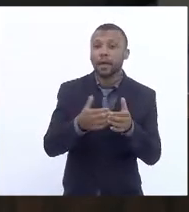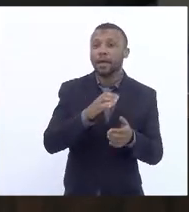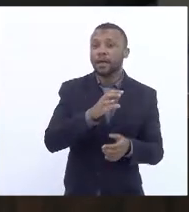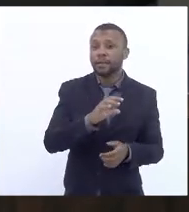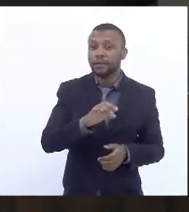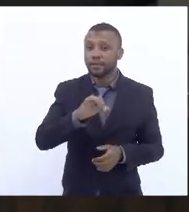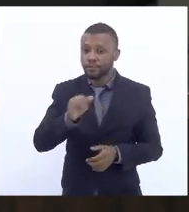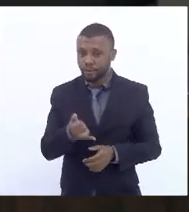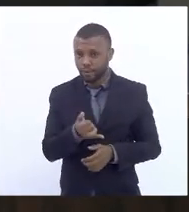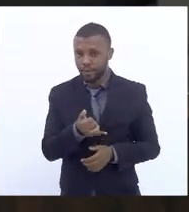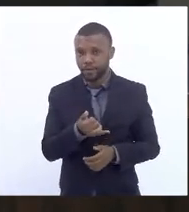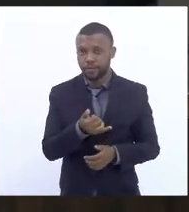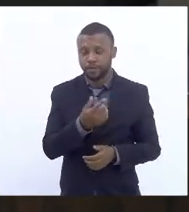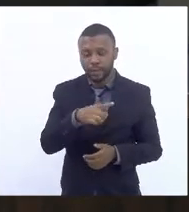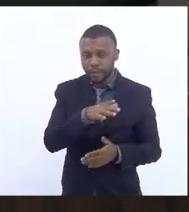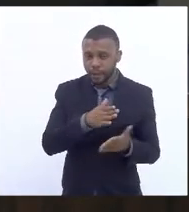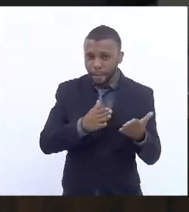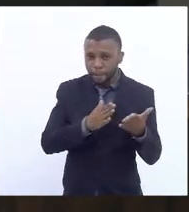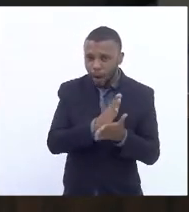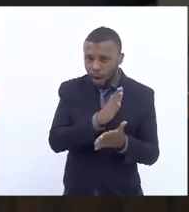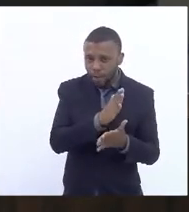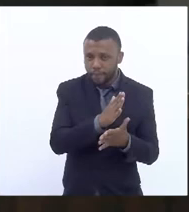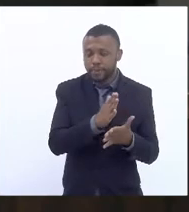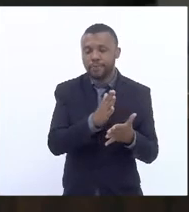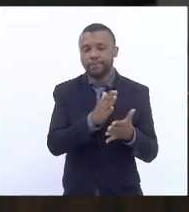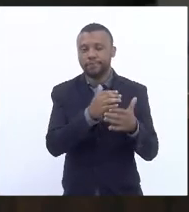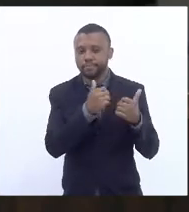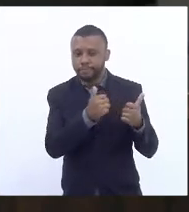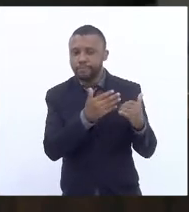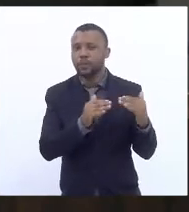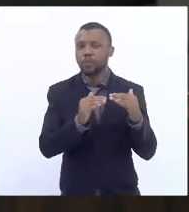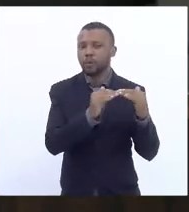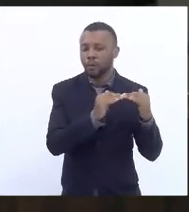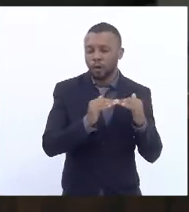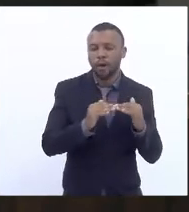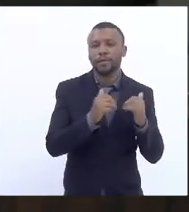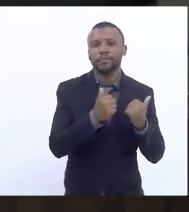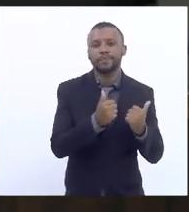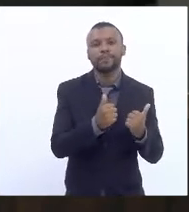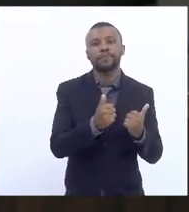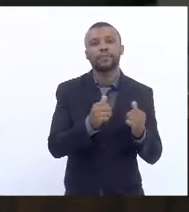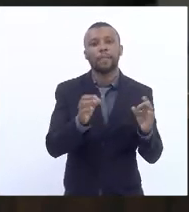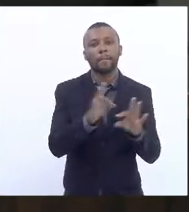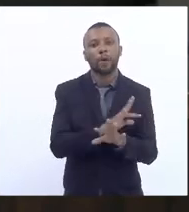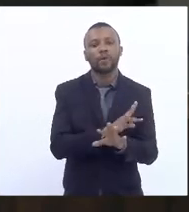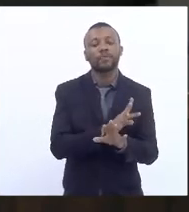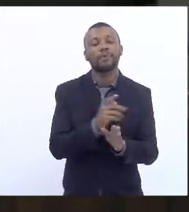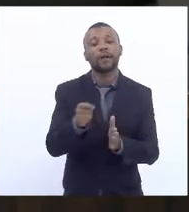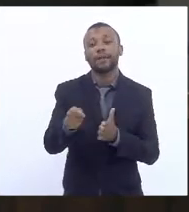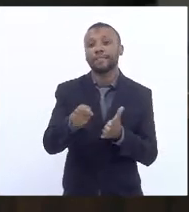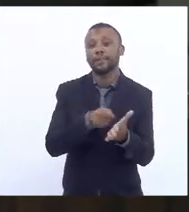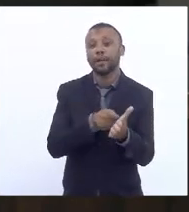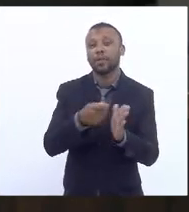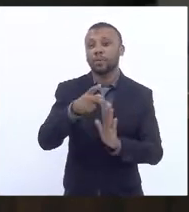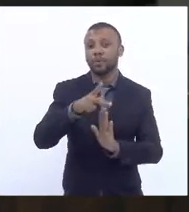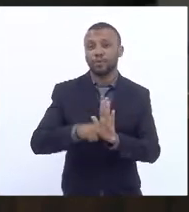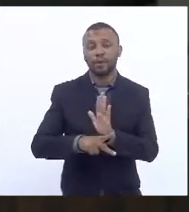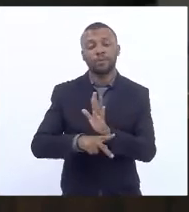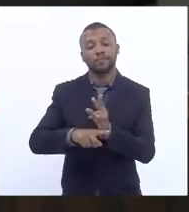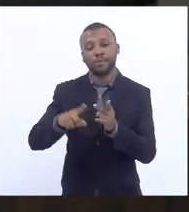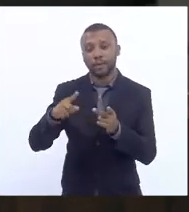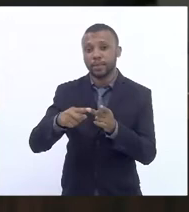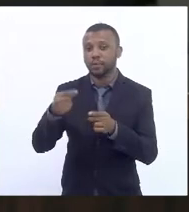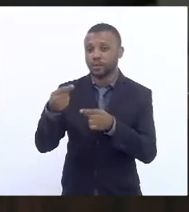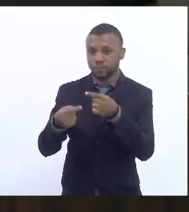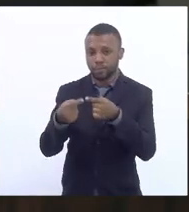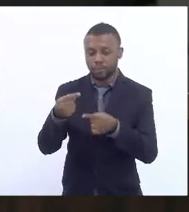emendas. Os senhores que aprovam permaneçam como estão. Aprovado. Vai a redação do vencido para a segunda discussão.